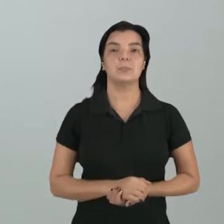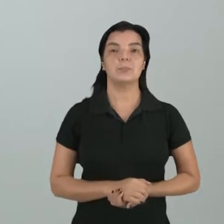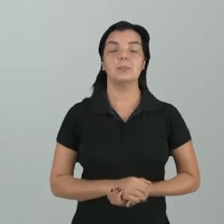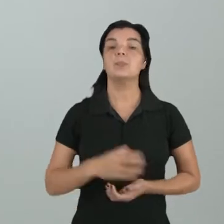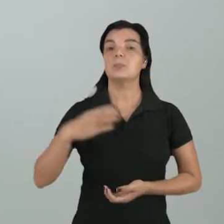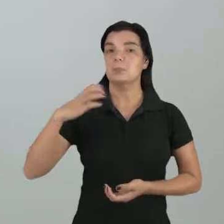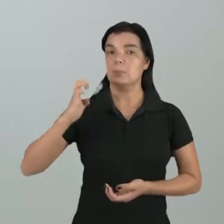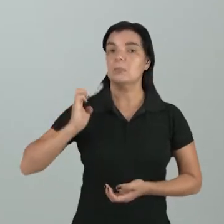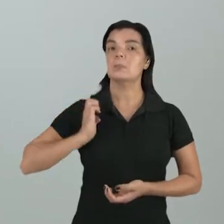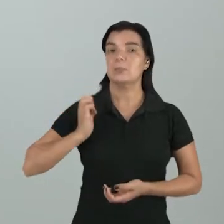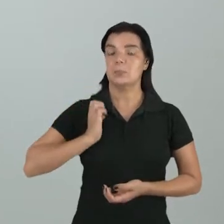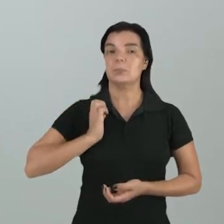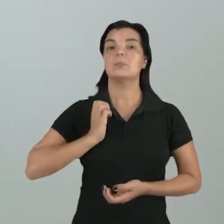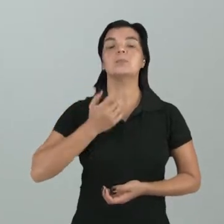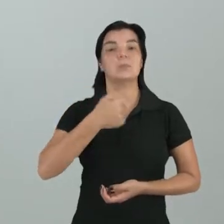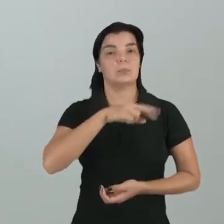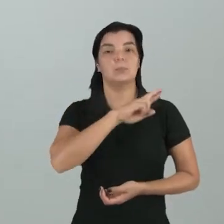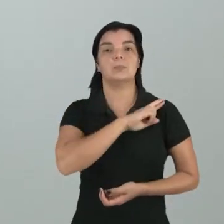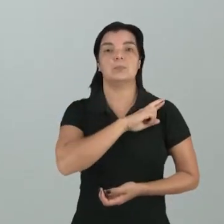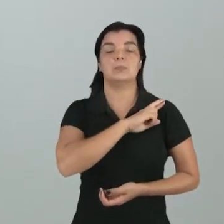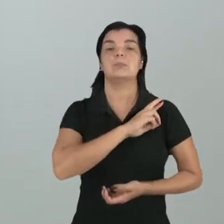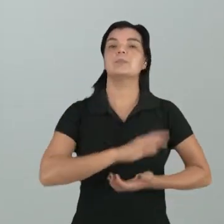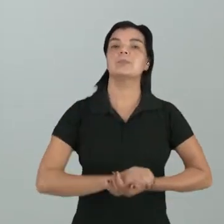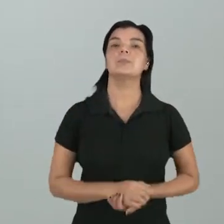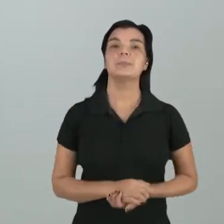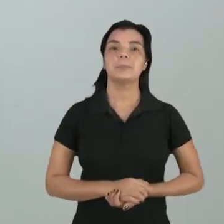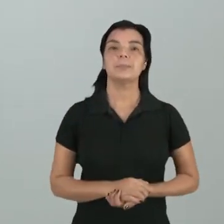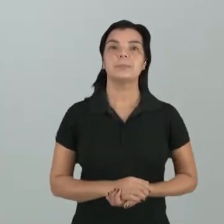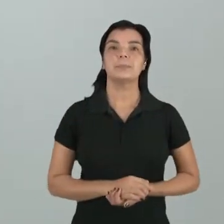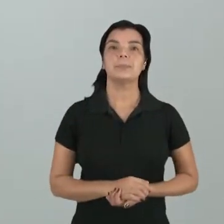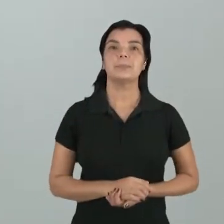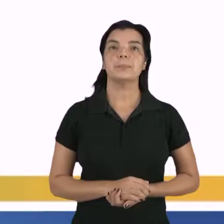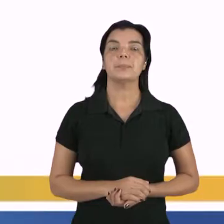ética do dever. Então, vamos começar?